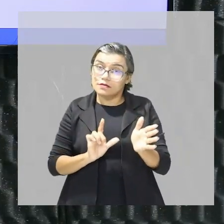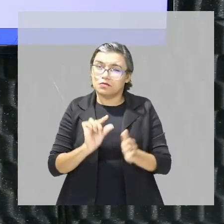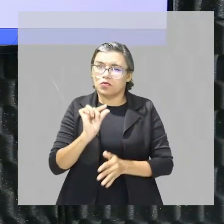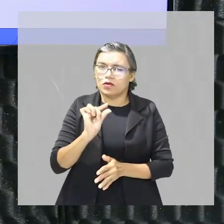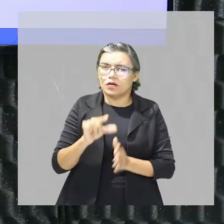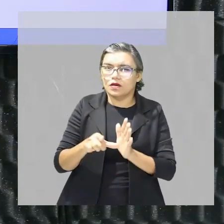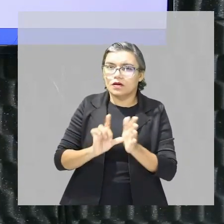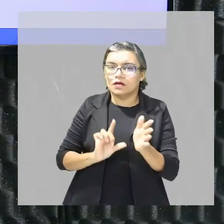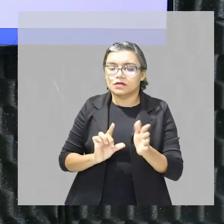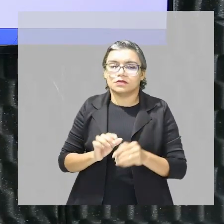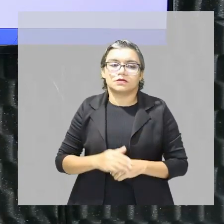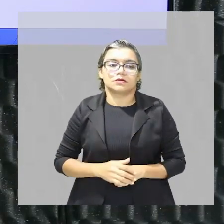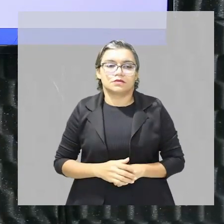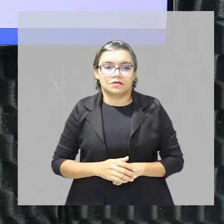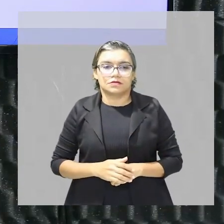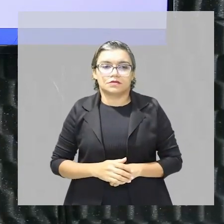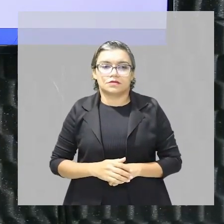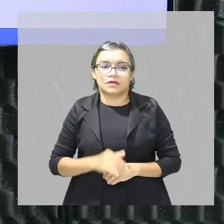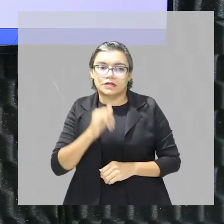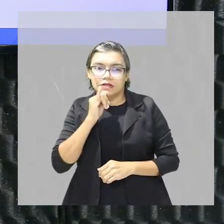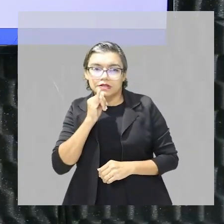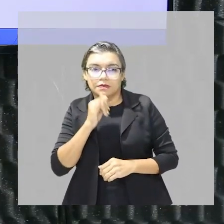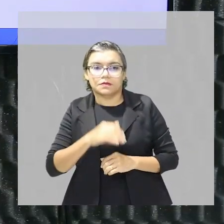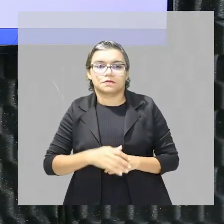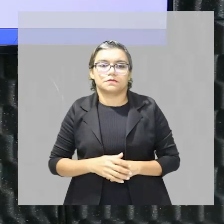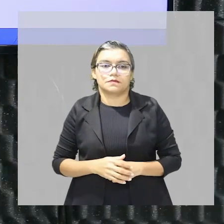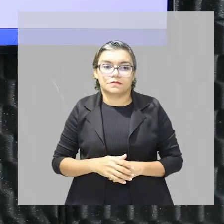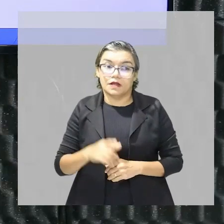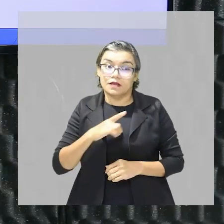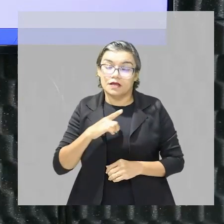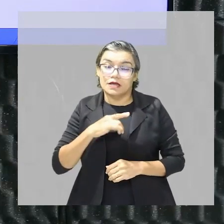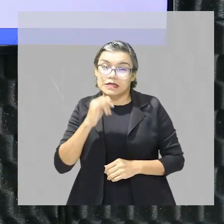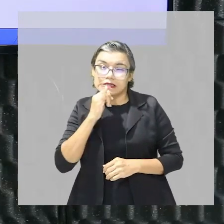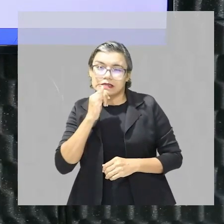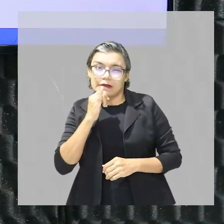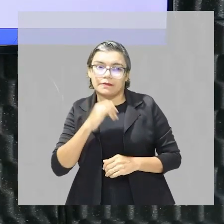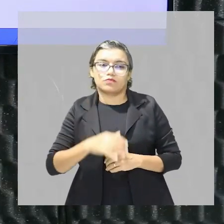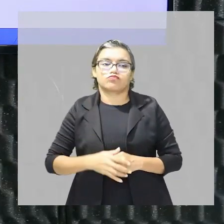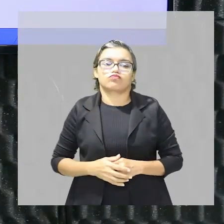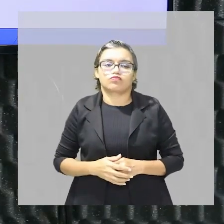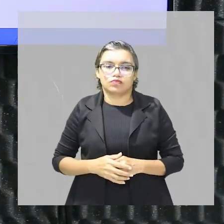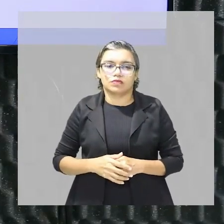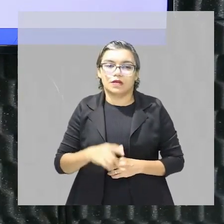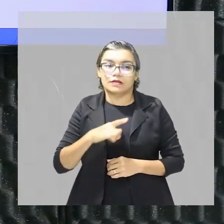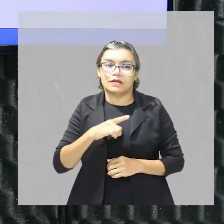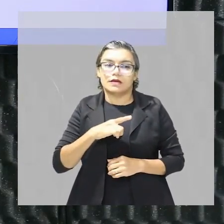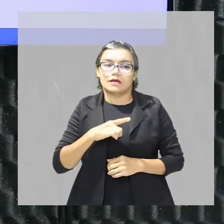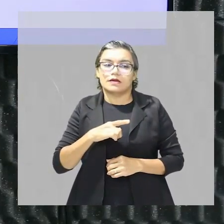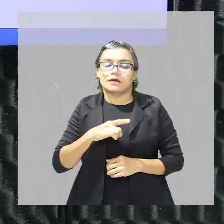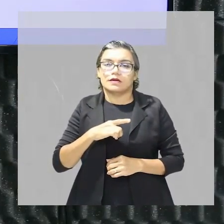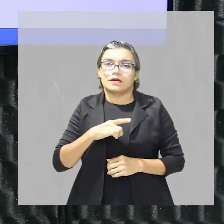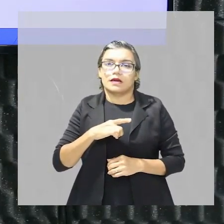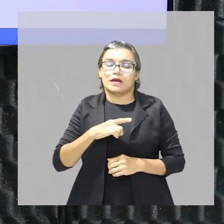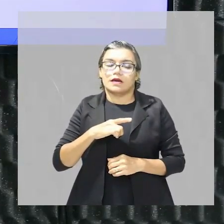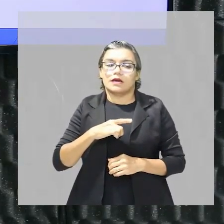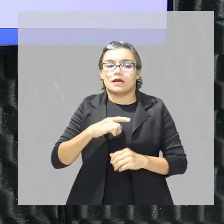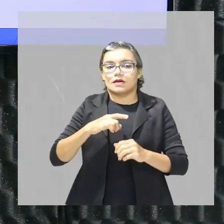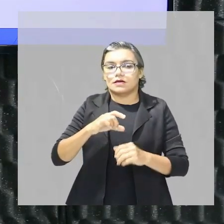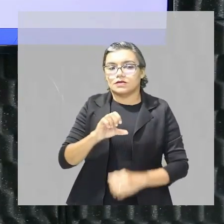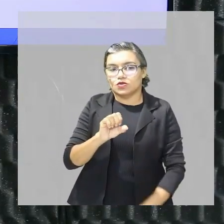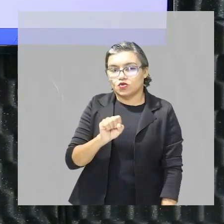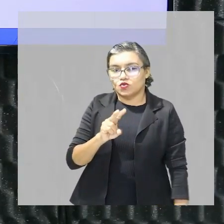sujeito objeto ato de conhecer e aí não seria nem esperei seria mais ou menos assim a conclusão né